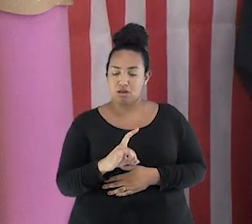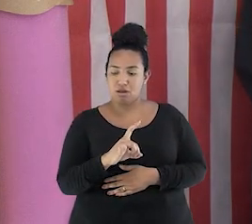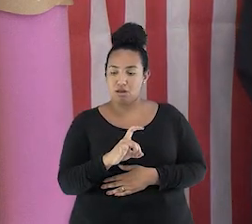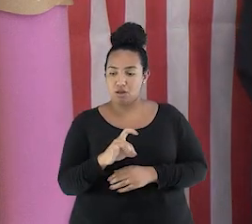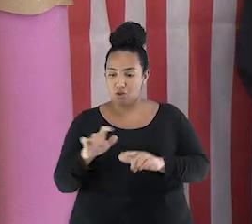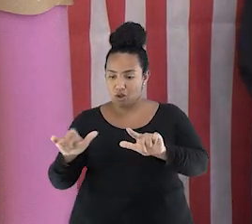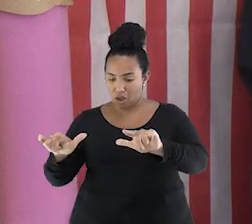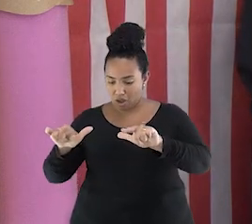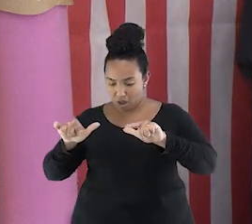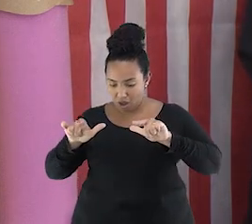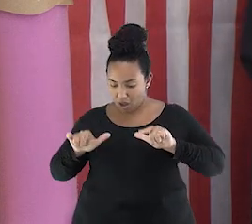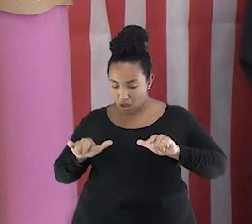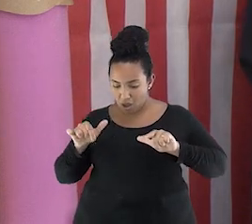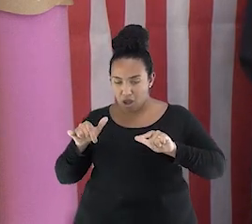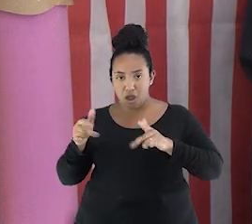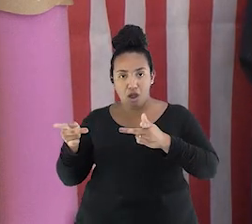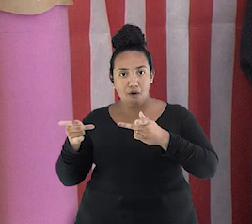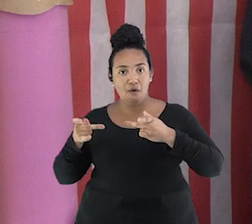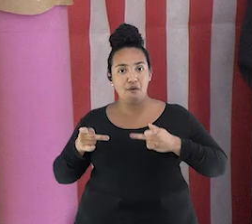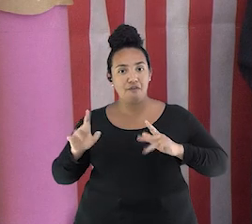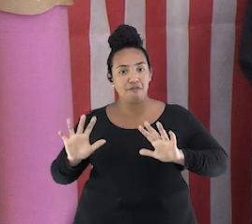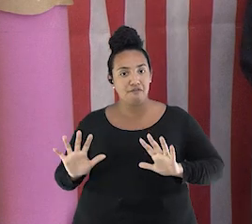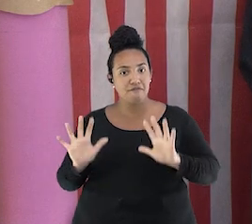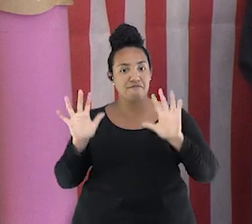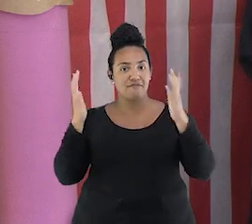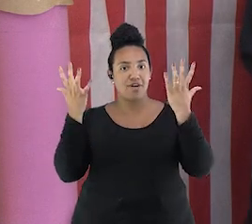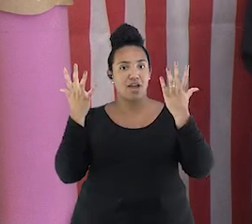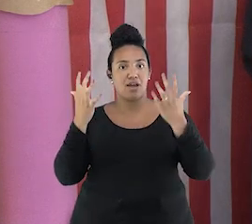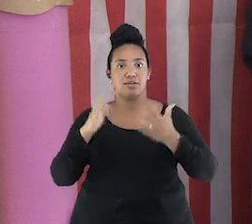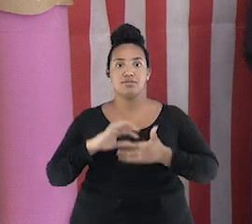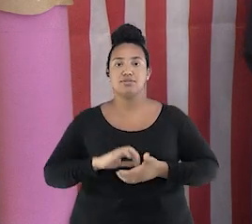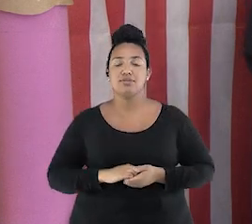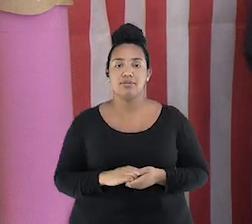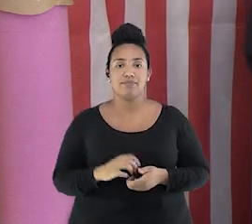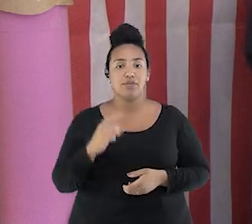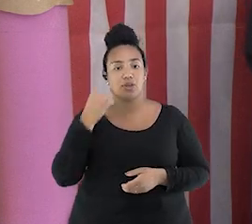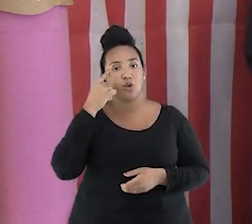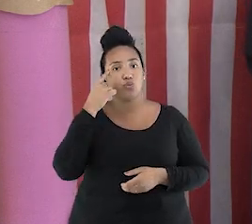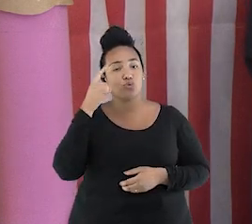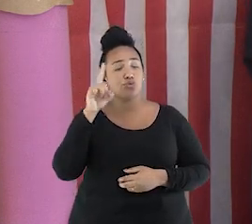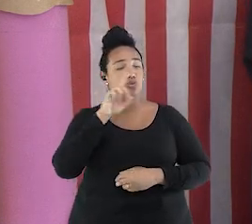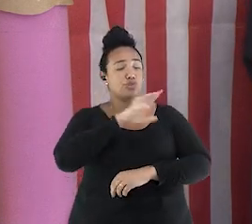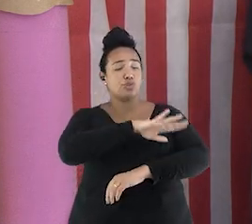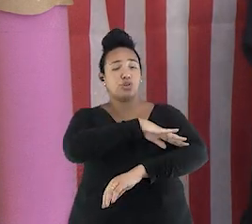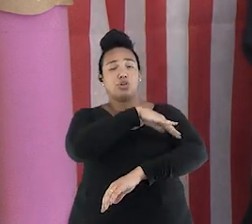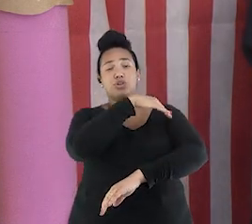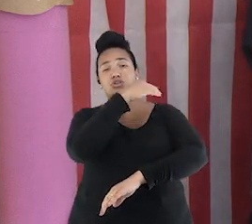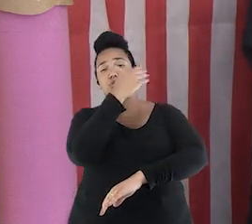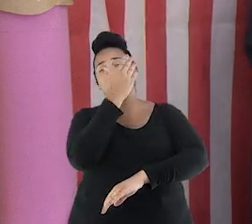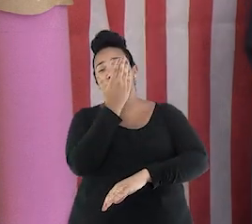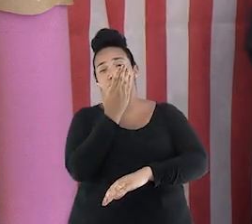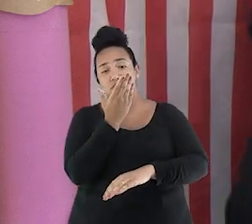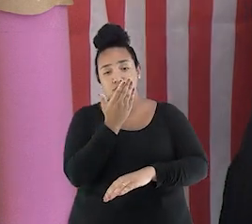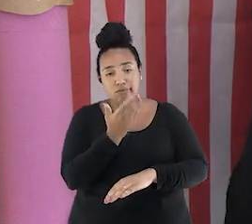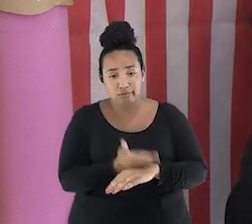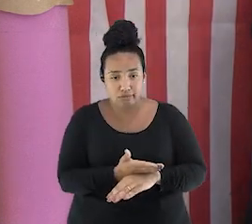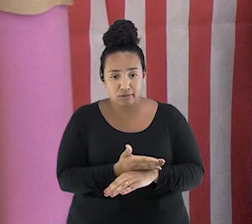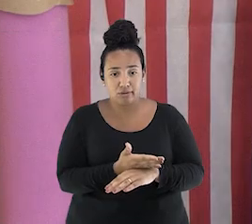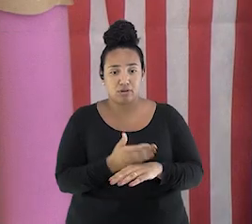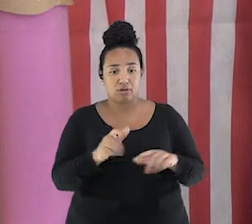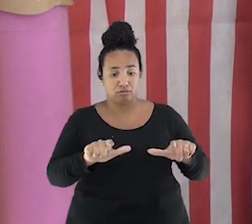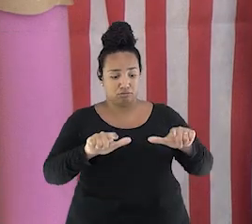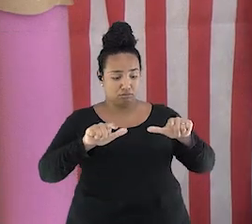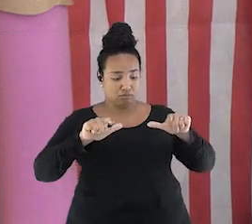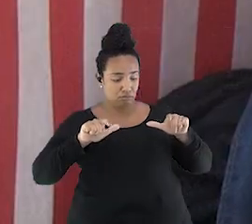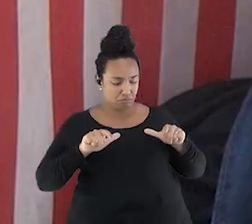para uma festa e levou o dia inteirinho para ler o bilhete que